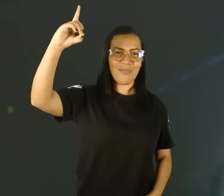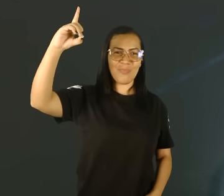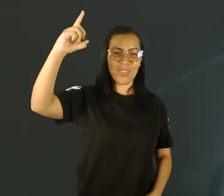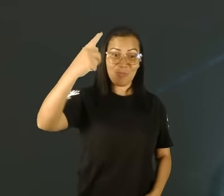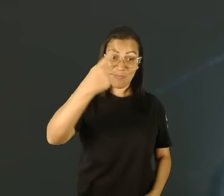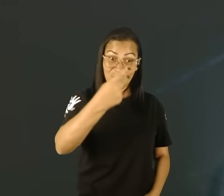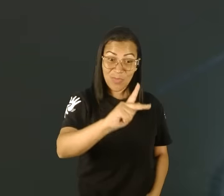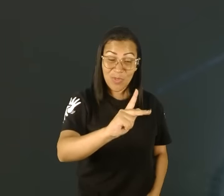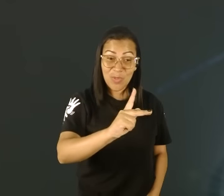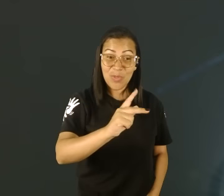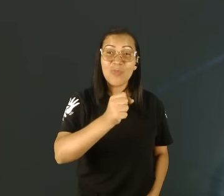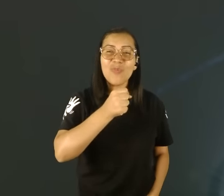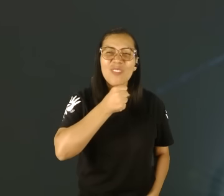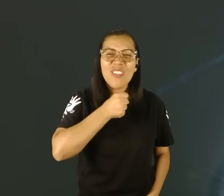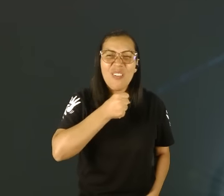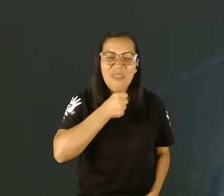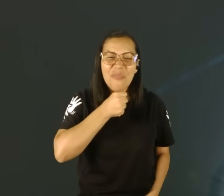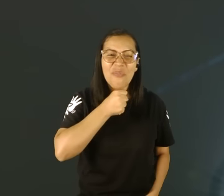e eu também sou o teu Deus.